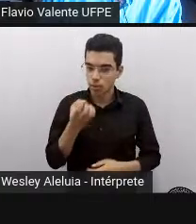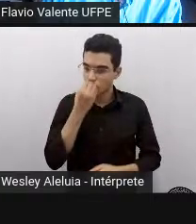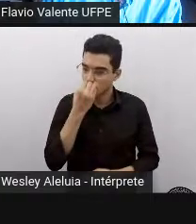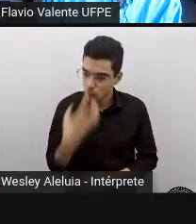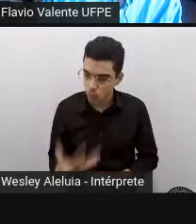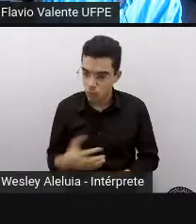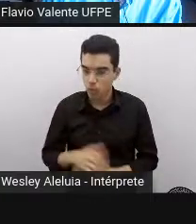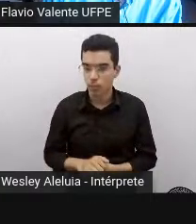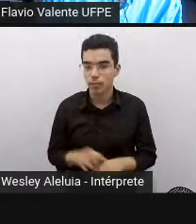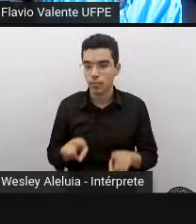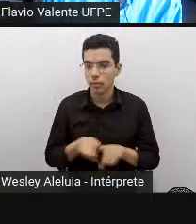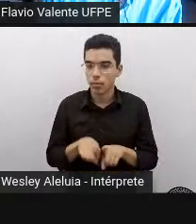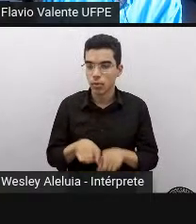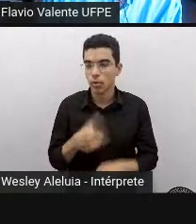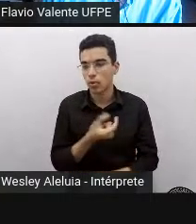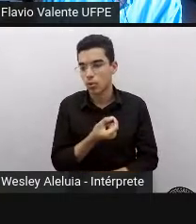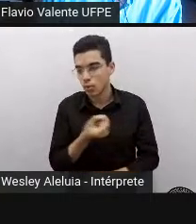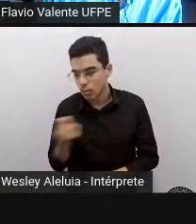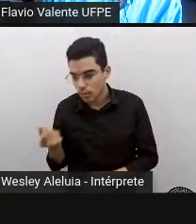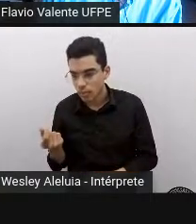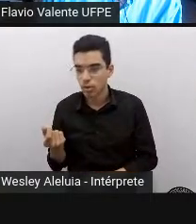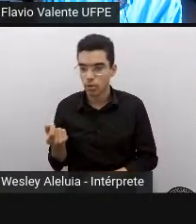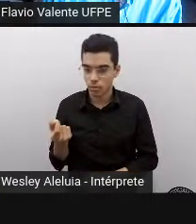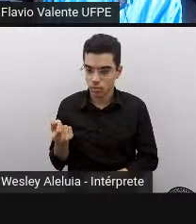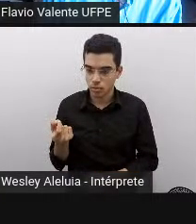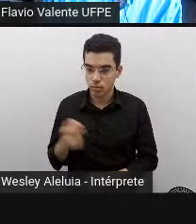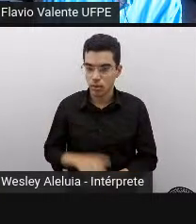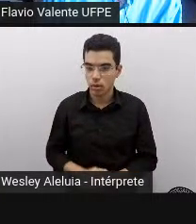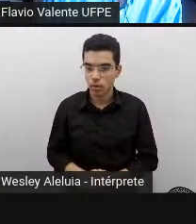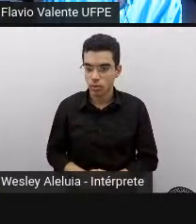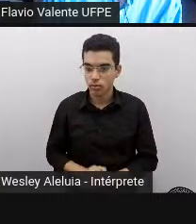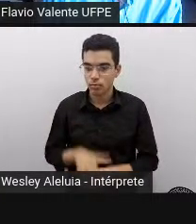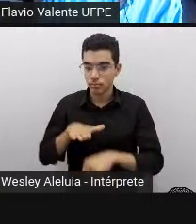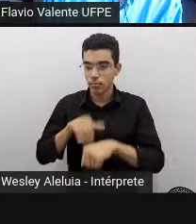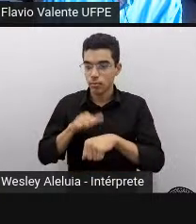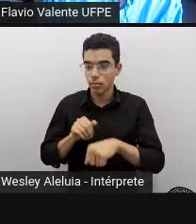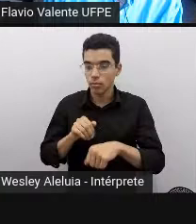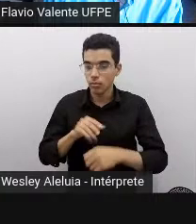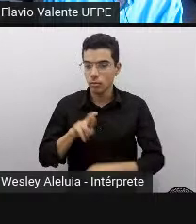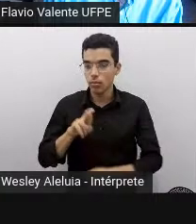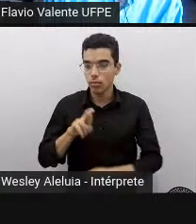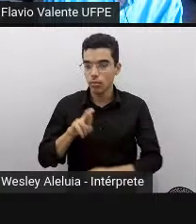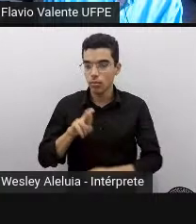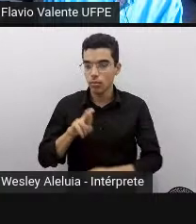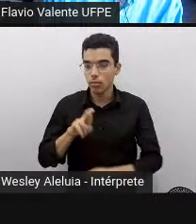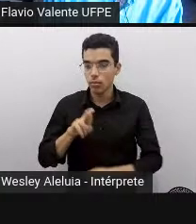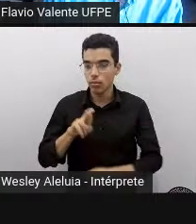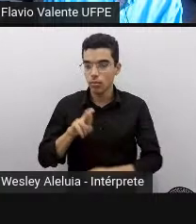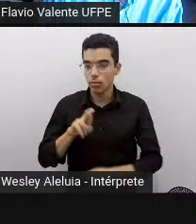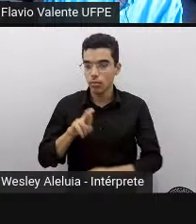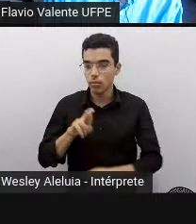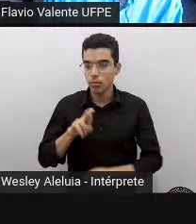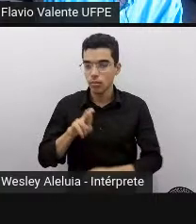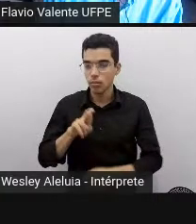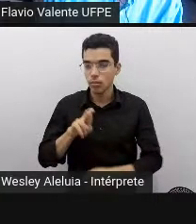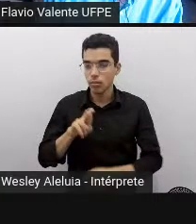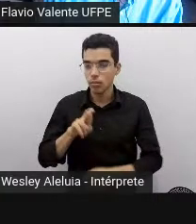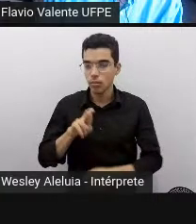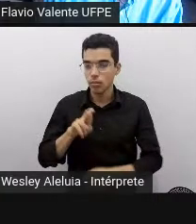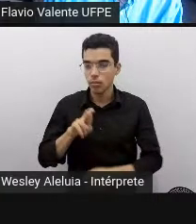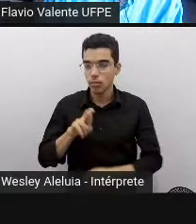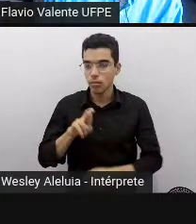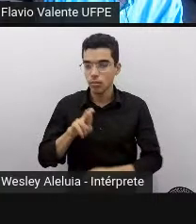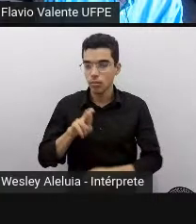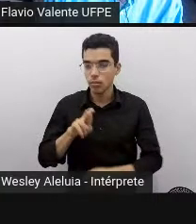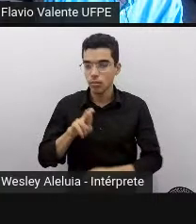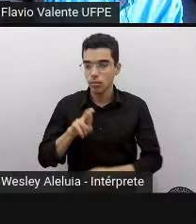advogado Jean Ziegler, que depois foi substituído pelo Olivier de Schutter, e depois agora está pelo Miguel